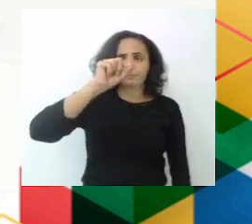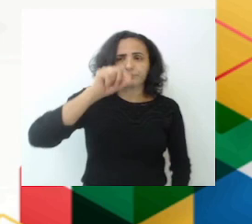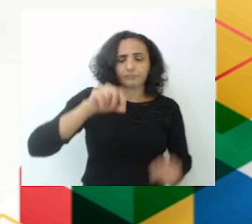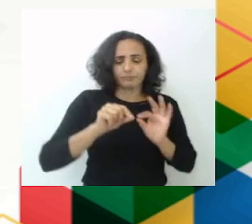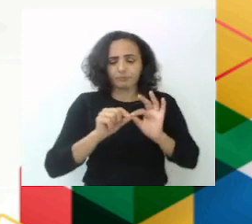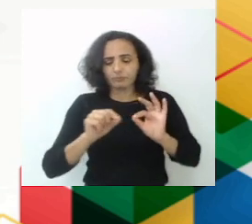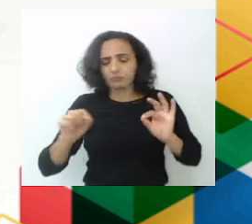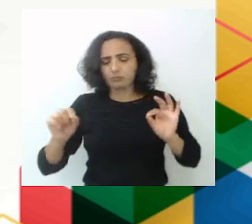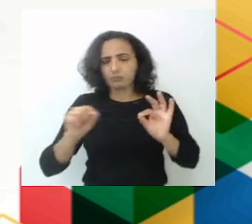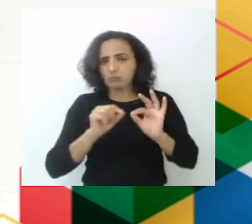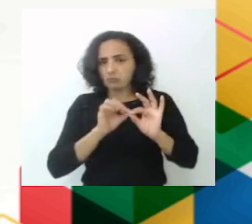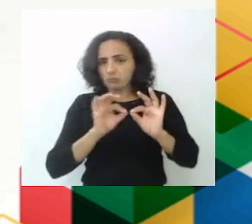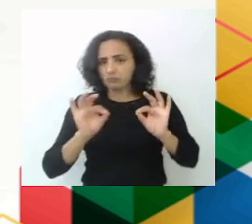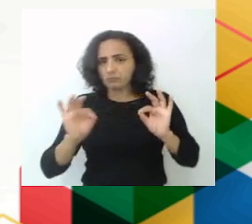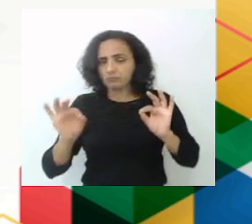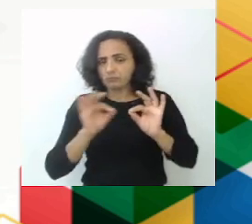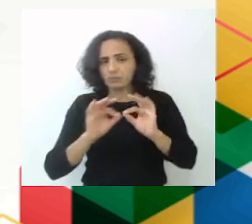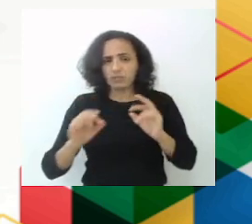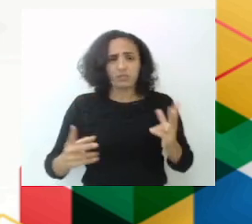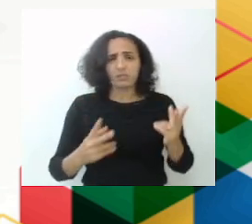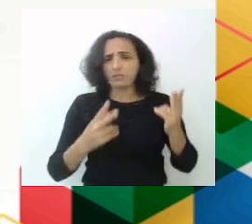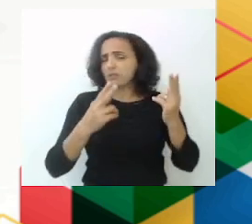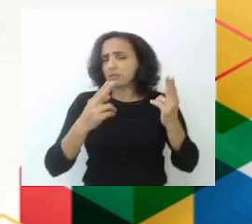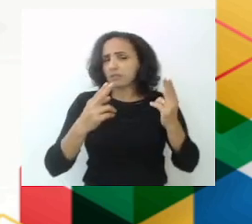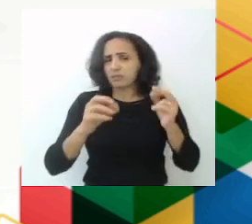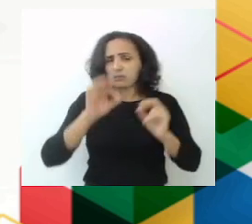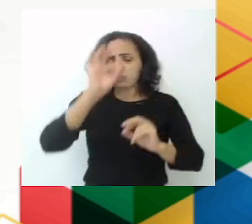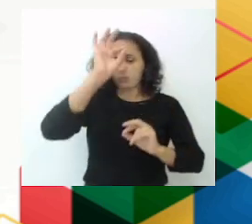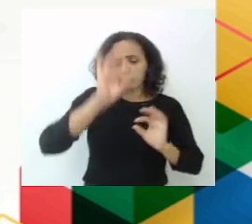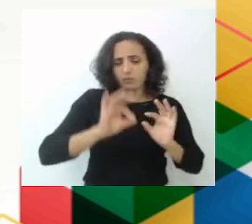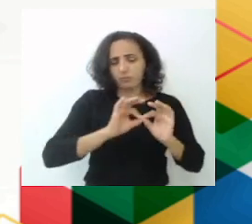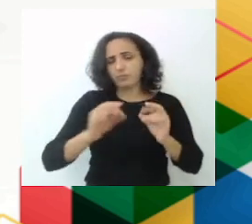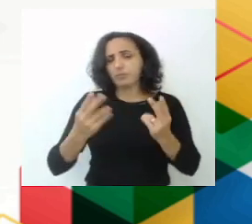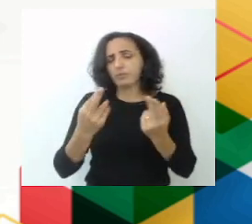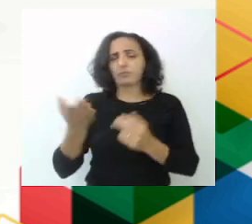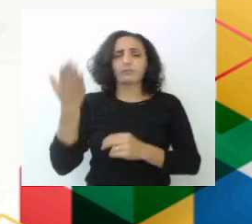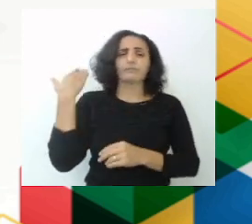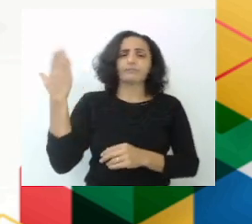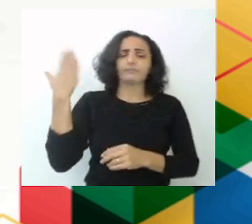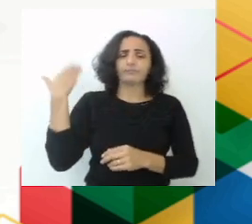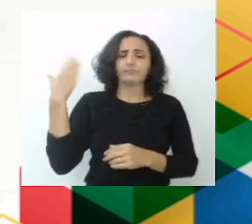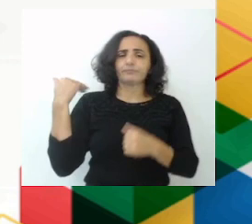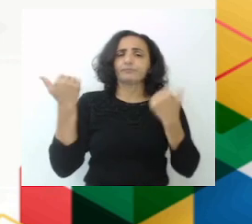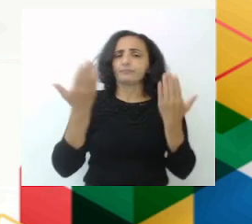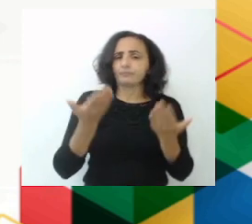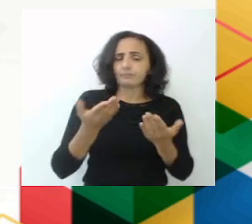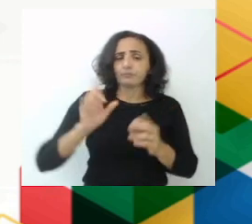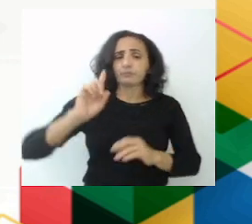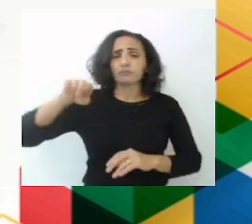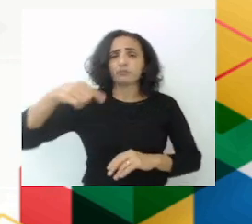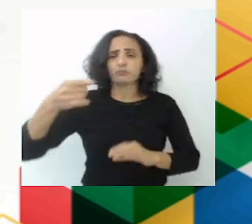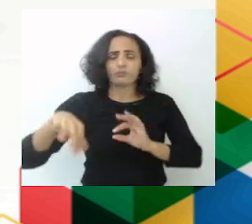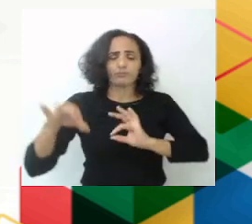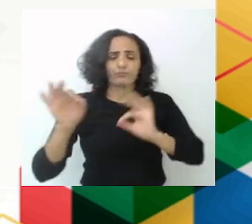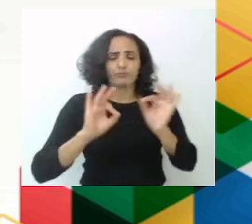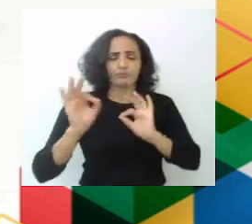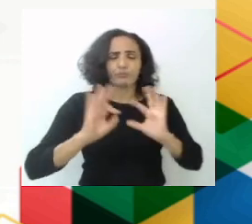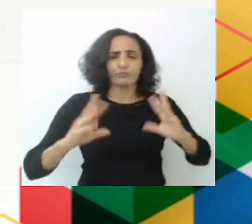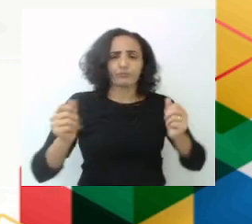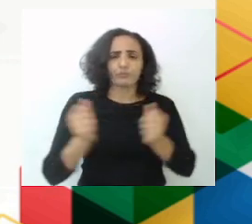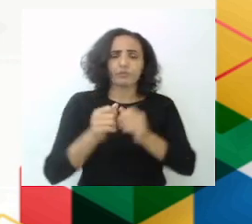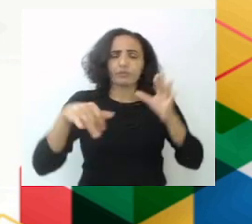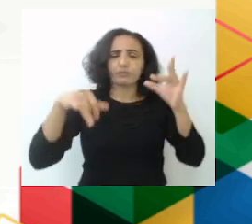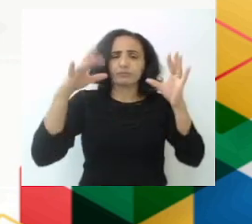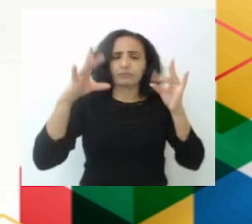negativo. Vai fazer a mesma coisa que a gente fez no exemplo anterior. Depois de posicionar esses